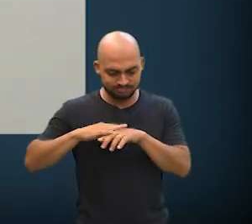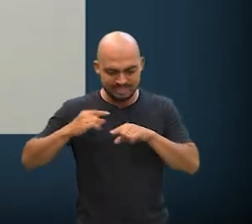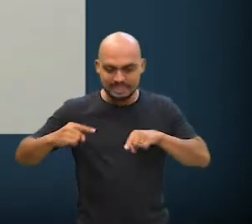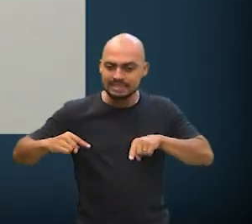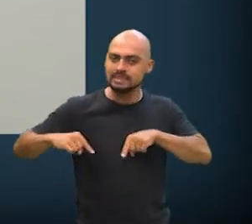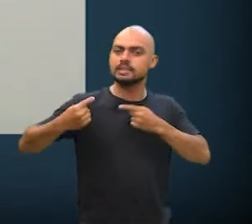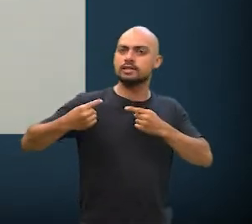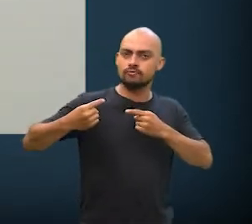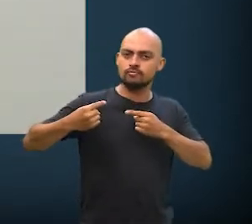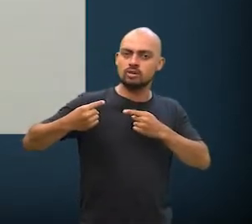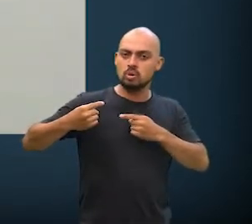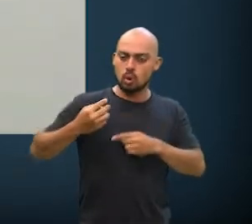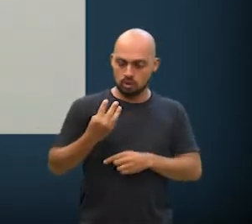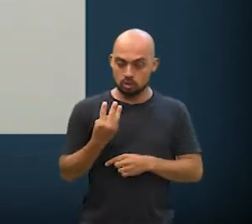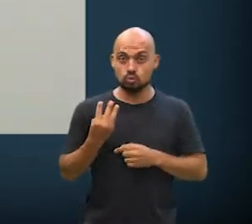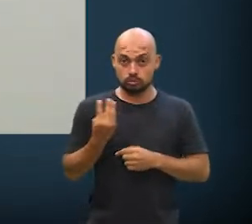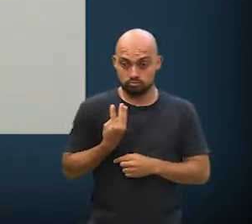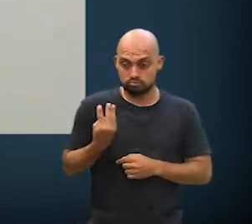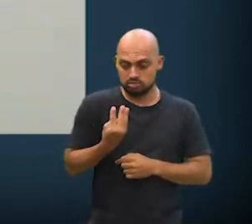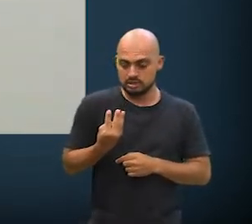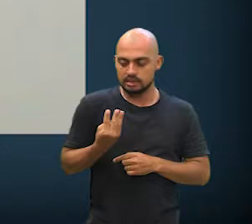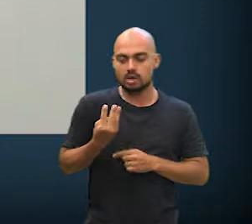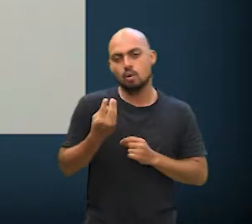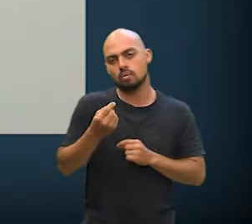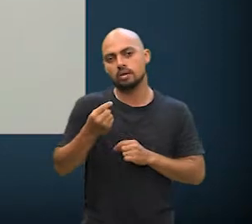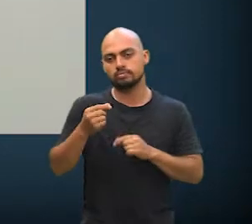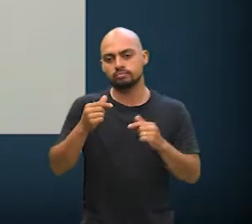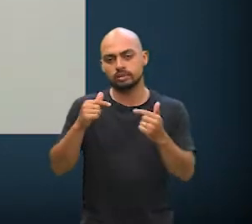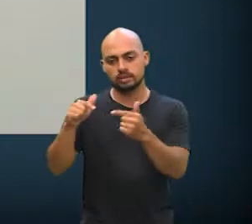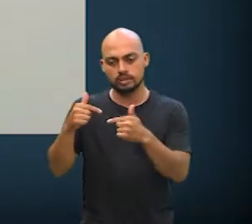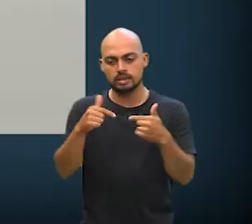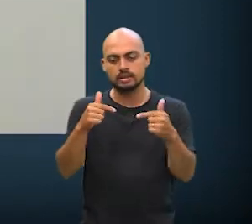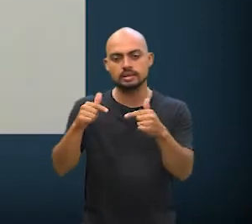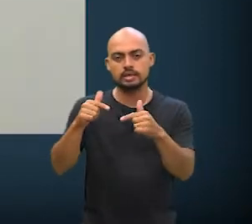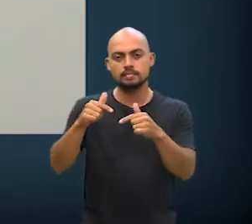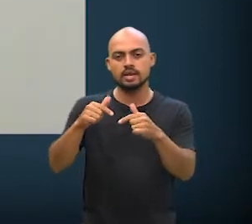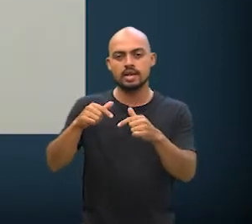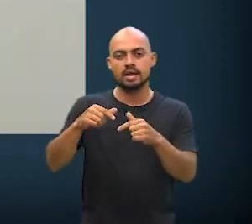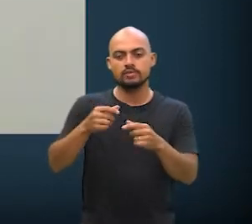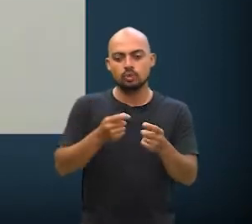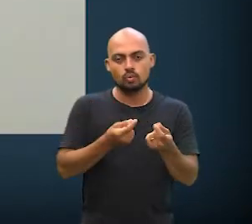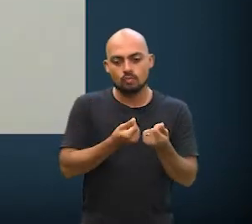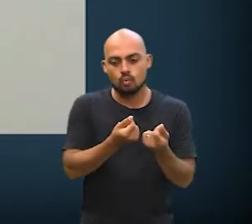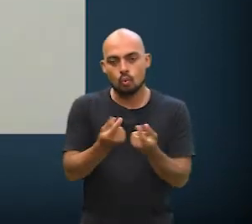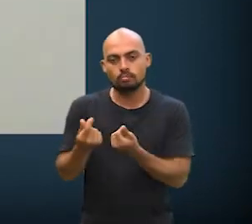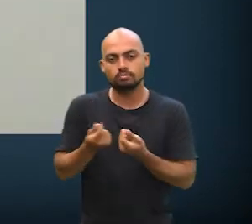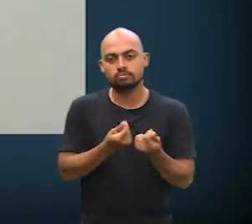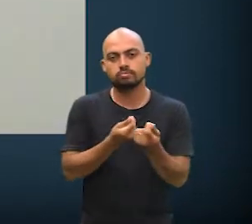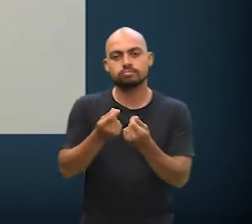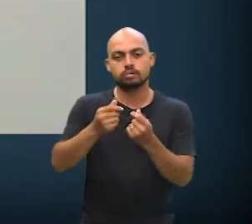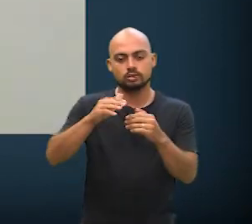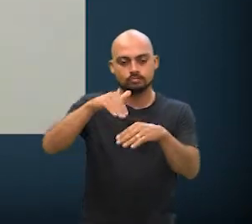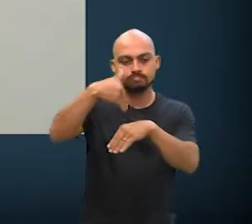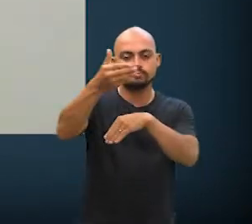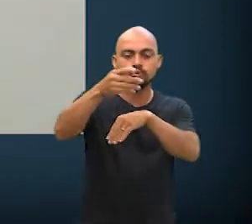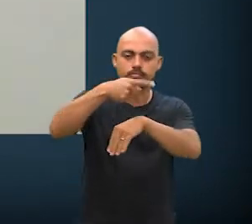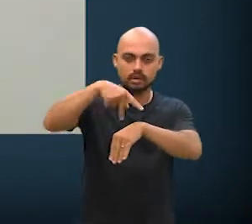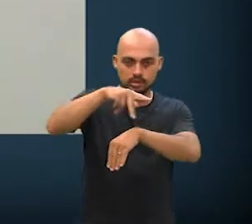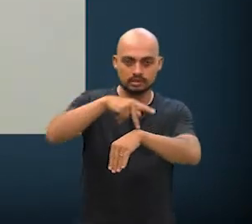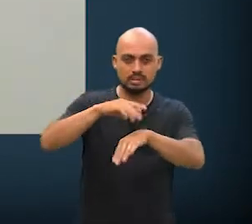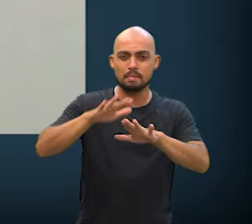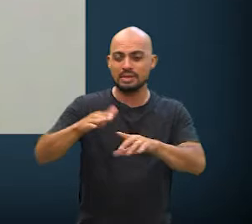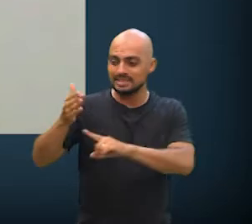sabe? Porque nós três somos da área de comércio exterior e de logística e a gente não tinha conhecimento na área de tecnologia, na parte de